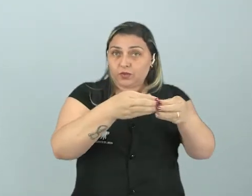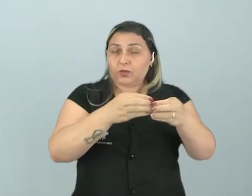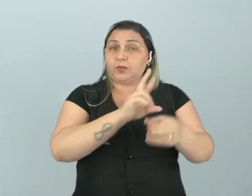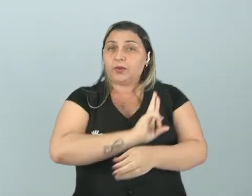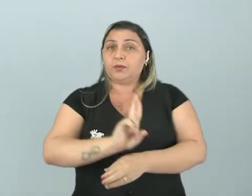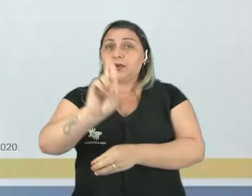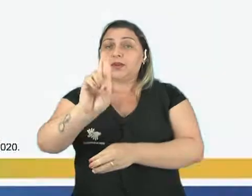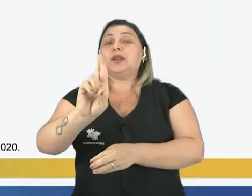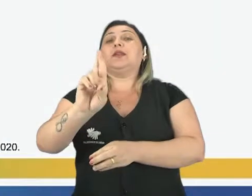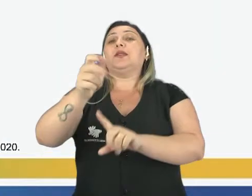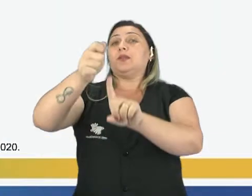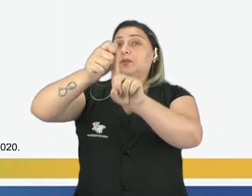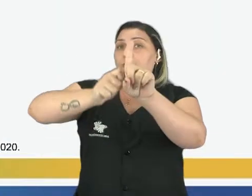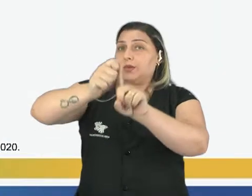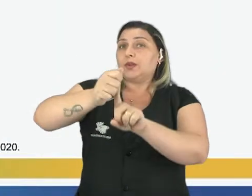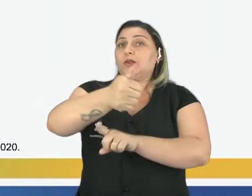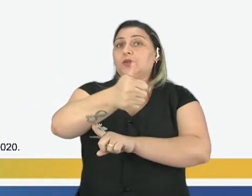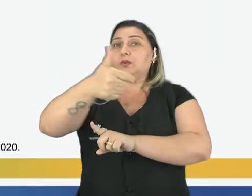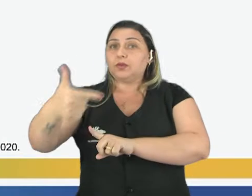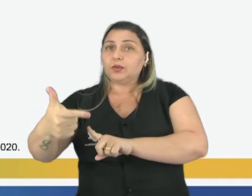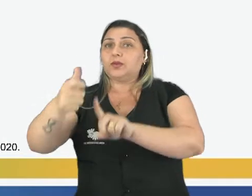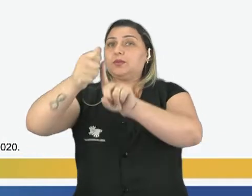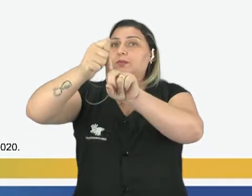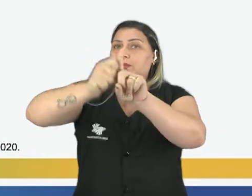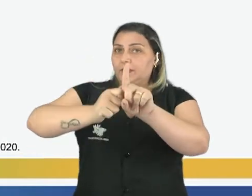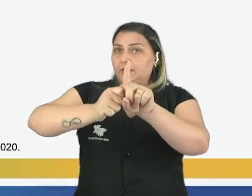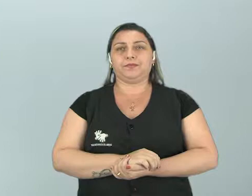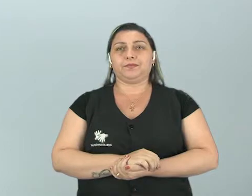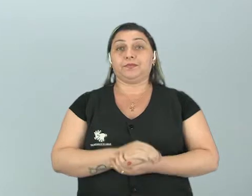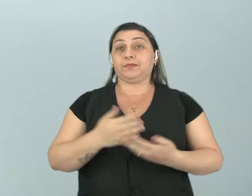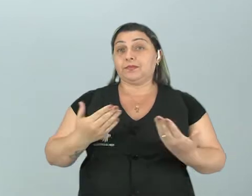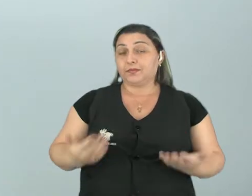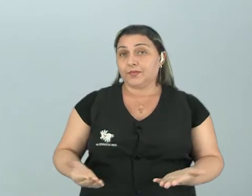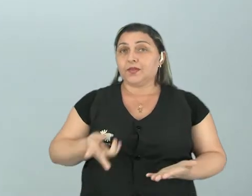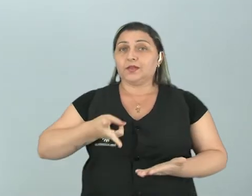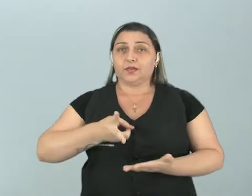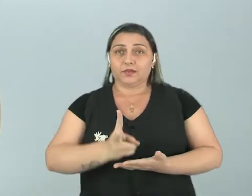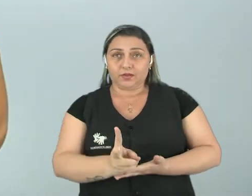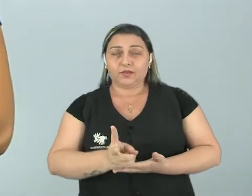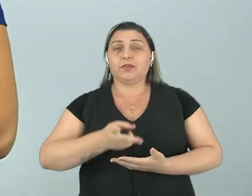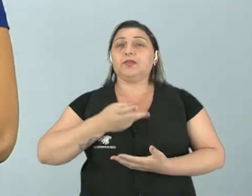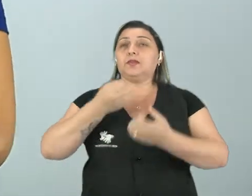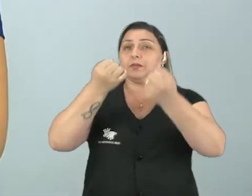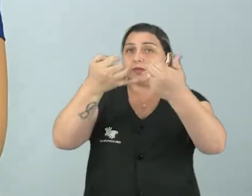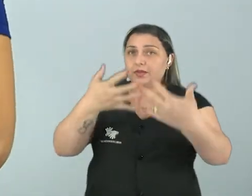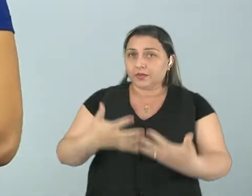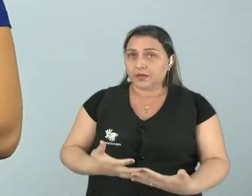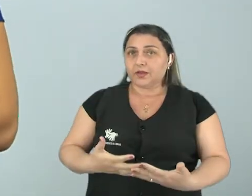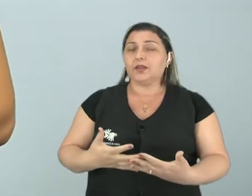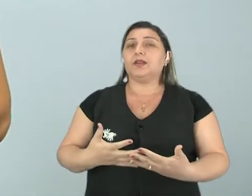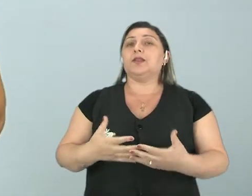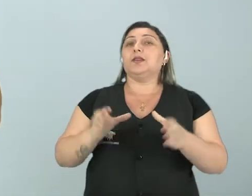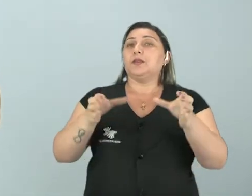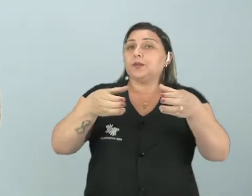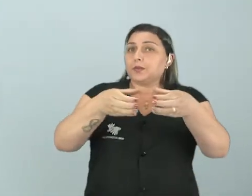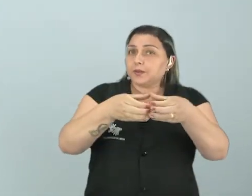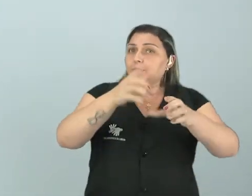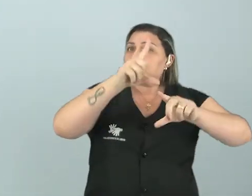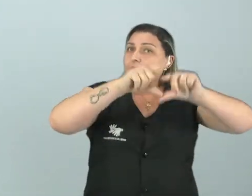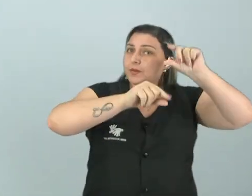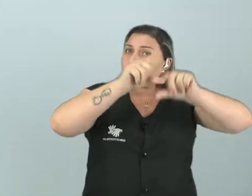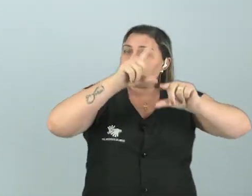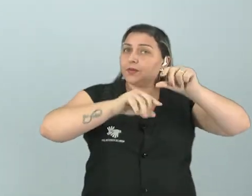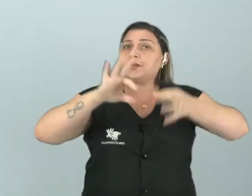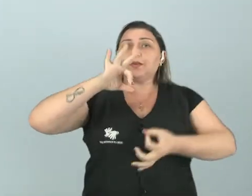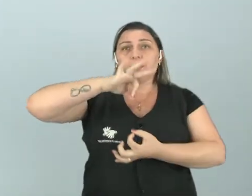representa um mês. Por isso que são 12 meses. E aí, continuando falando das constelações